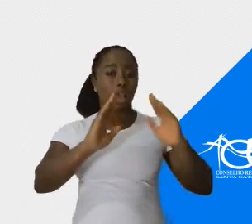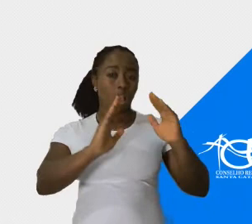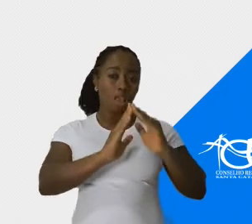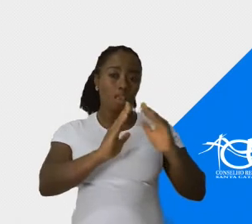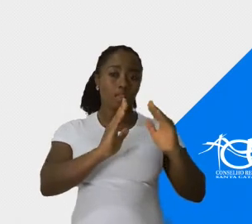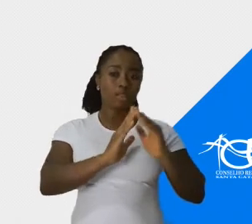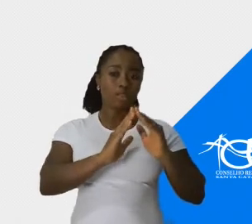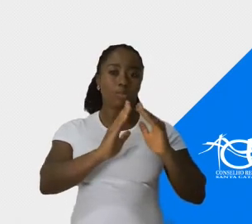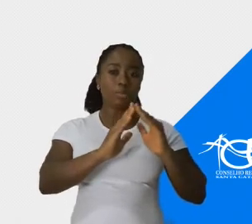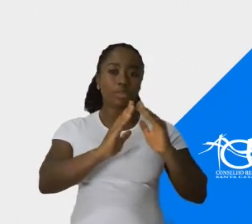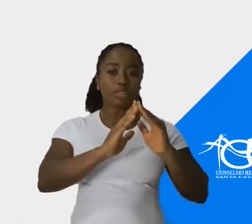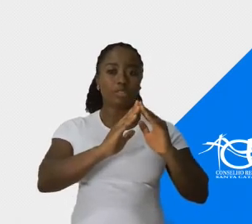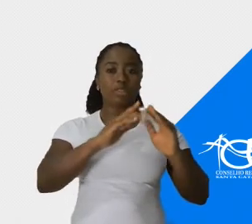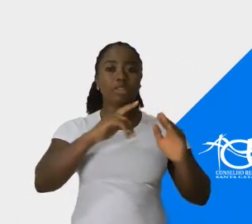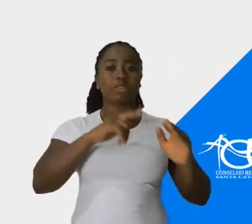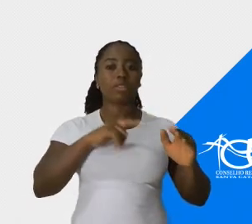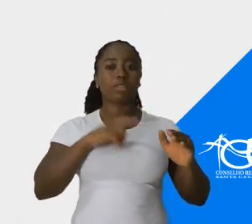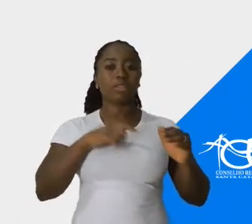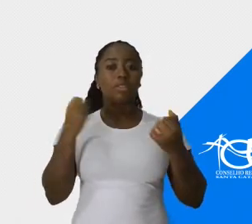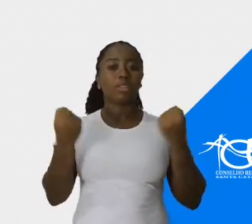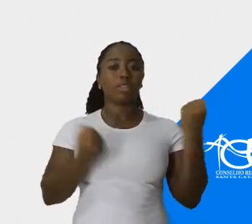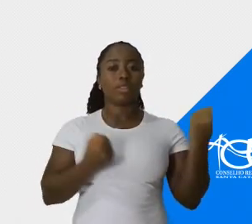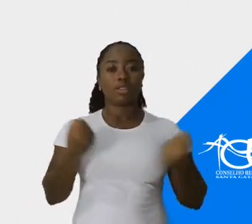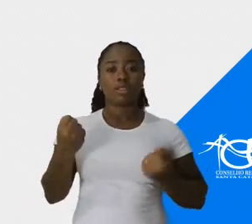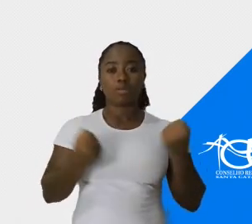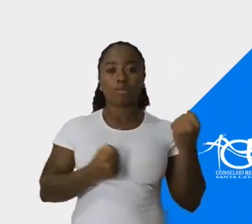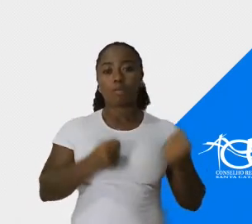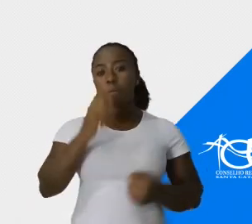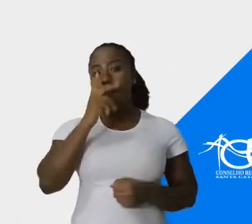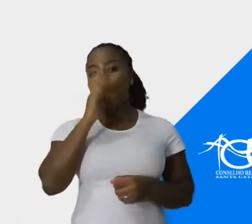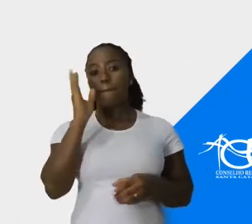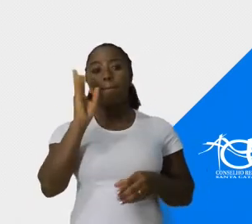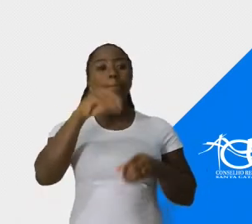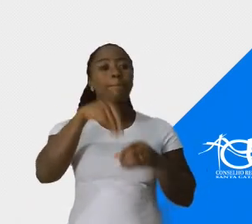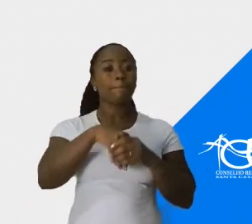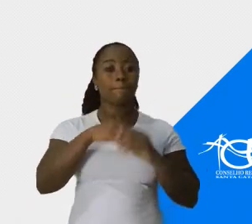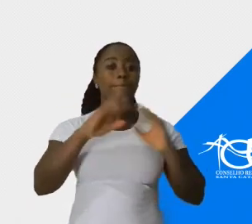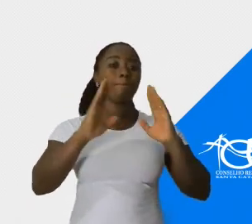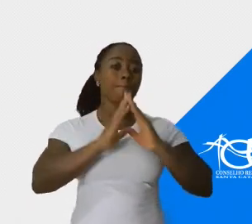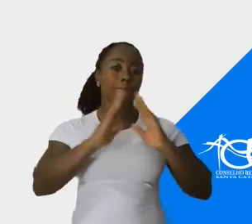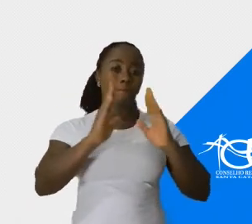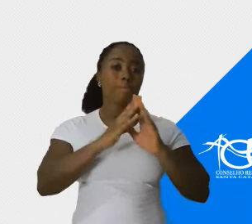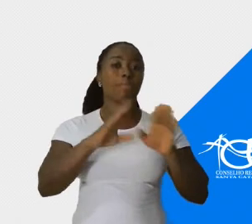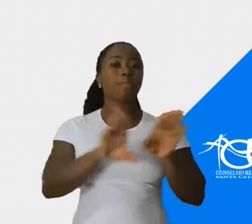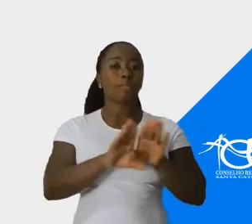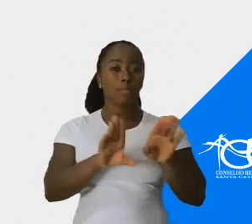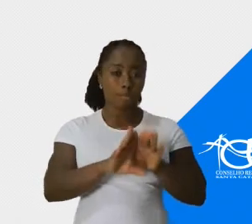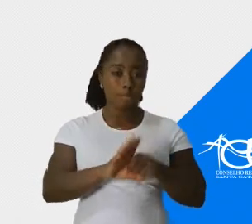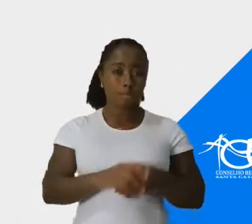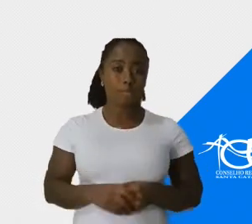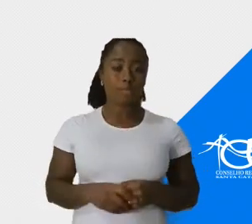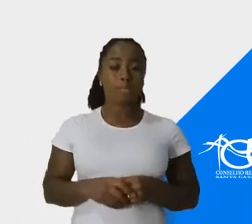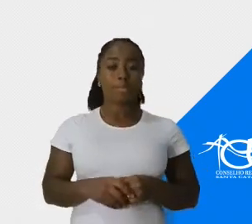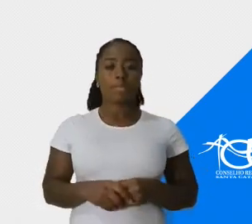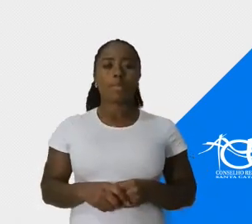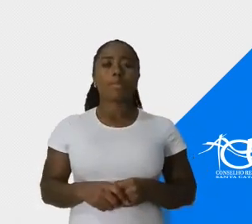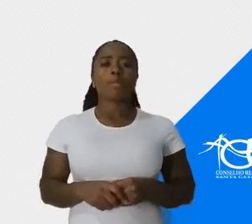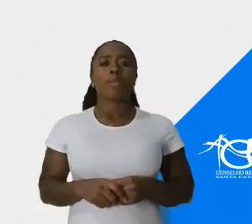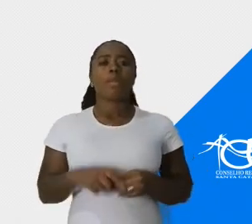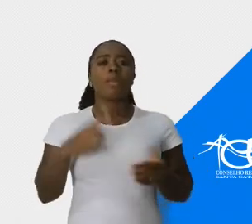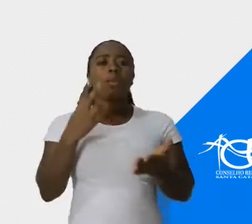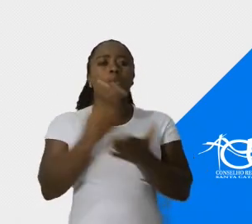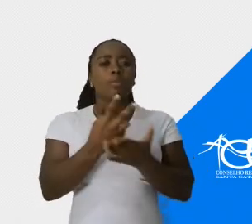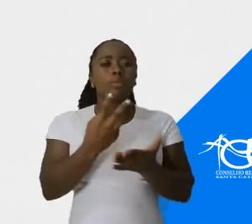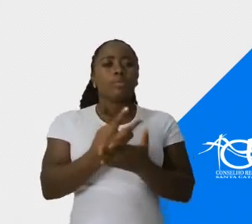própria extensão pessoal e familiar, né, das relações de educação, de convivência, etc. Então, nós transferimos ao trânsito